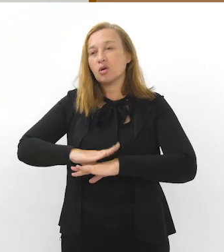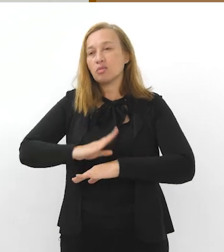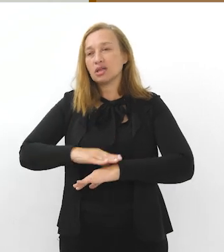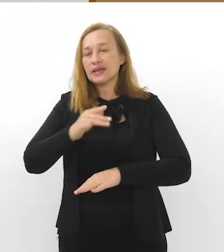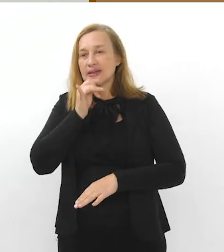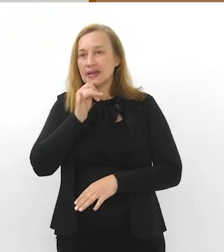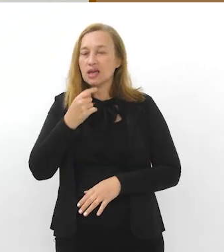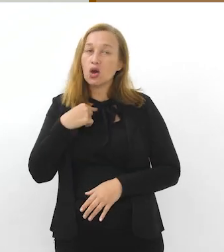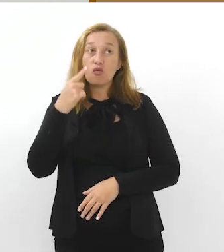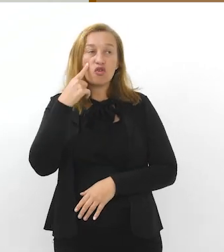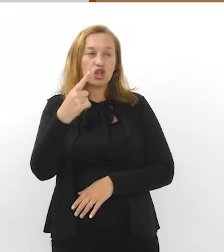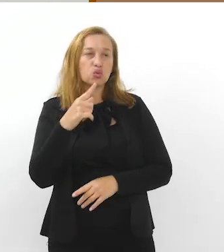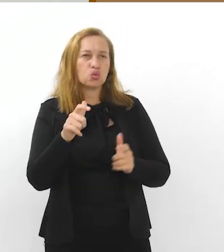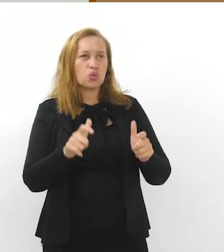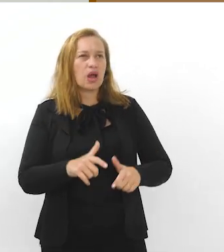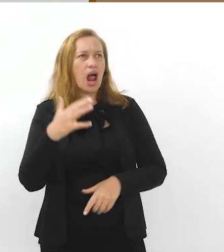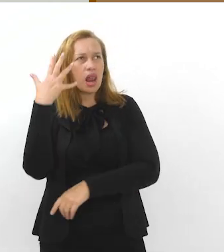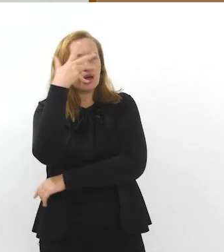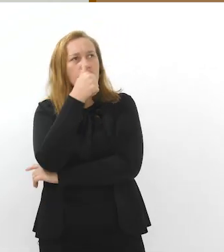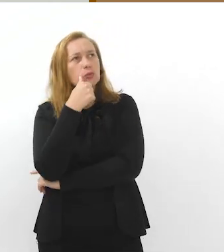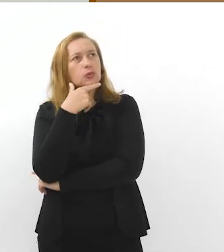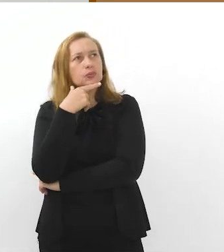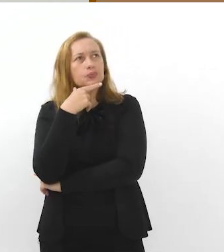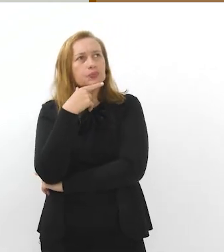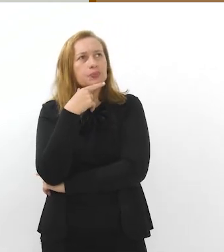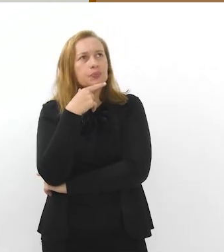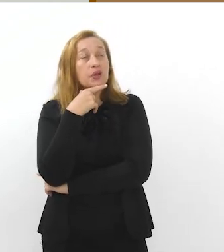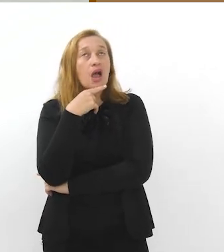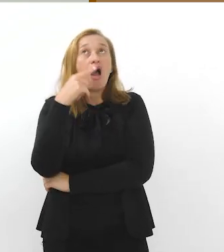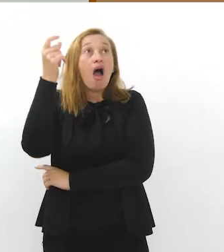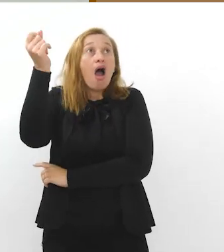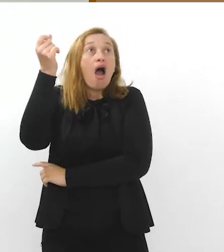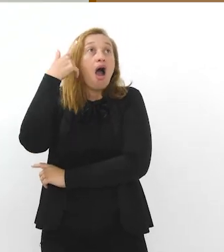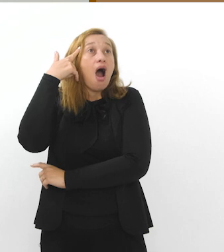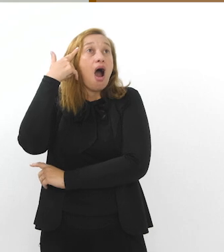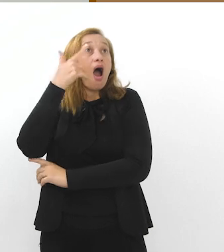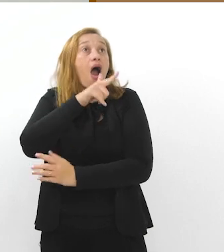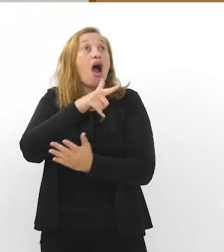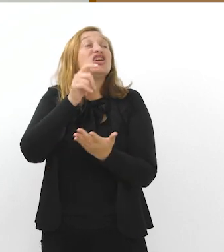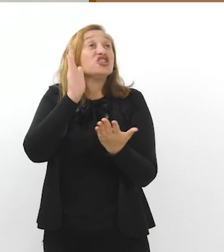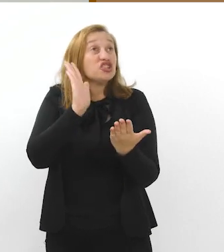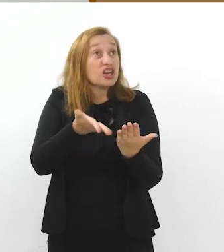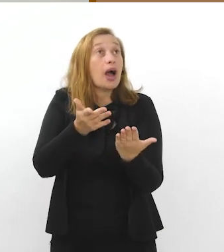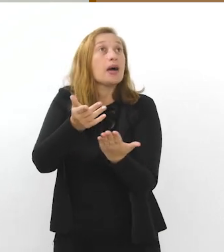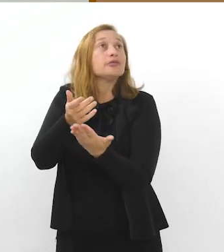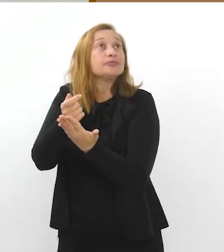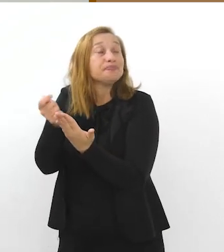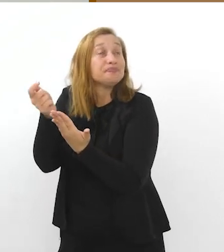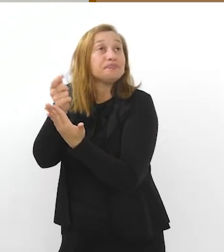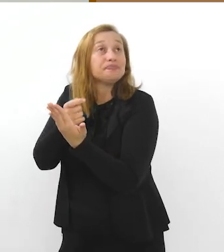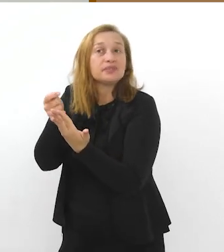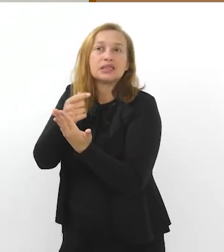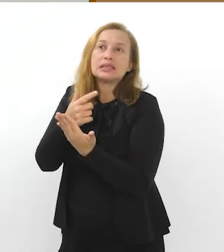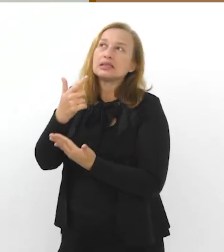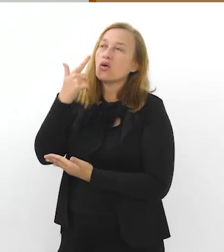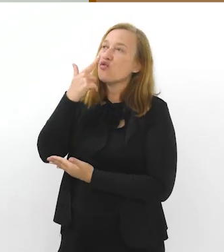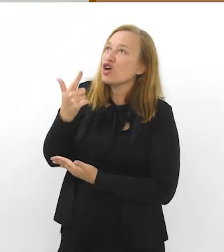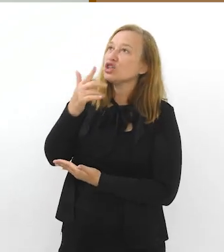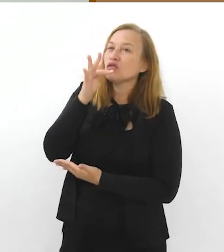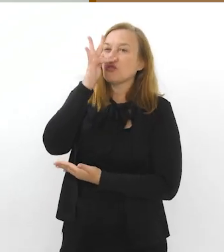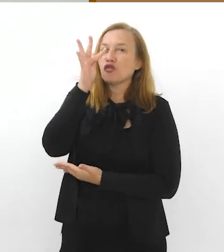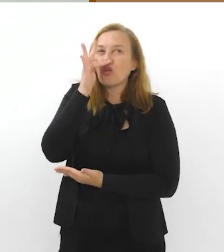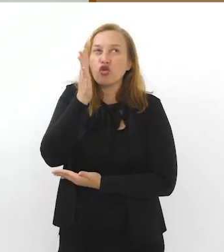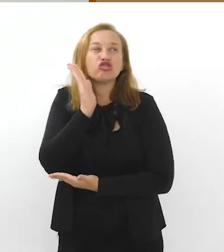por exemplo, que eu vejo um lugar bonito, eu falo, nossa, já é uma inspiração. Se eu vejo